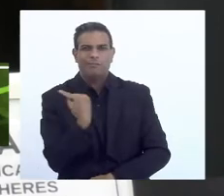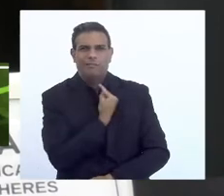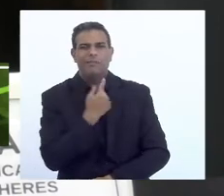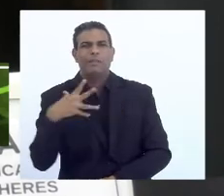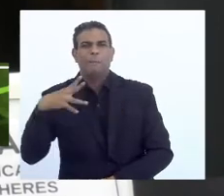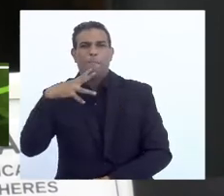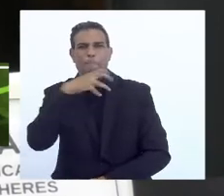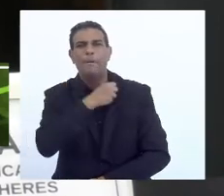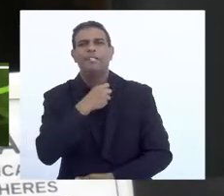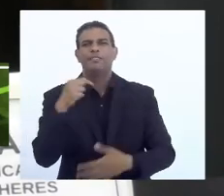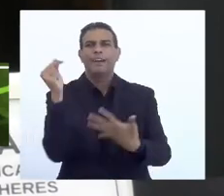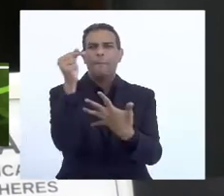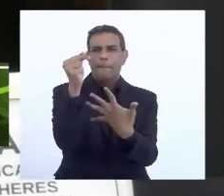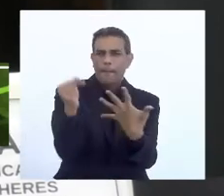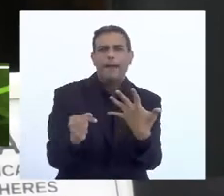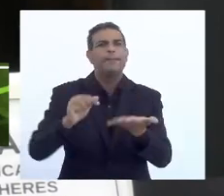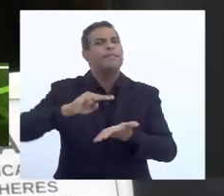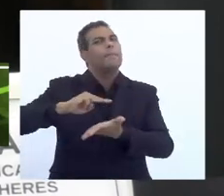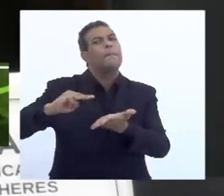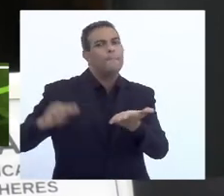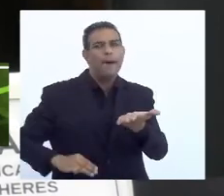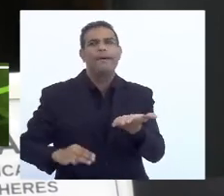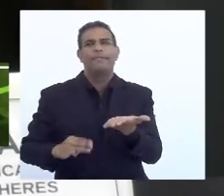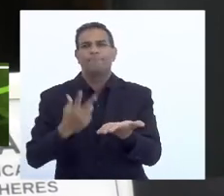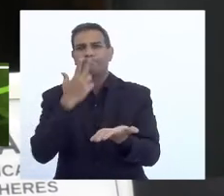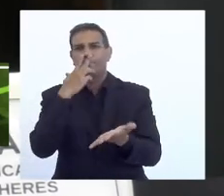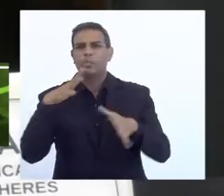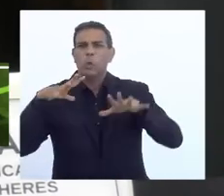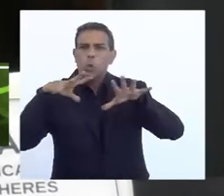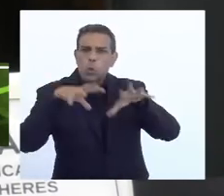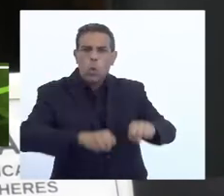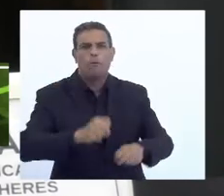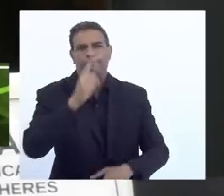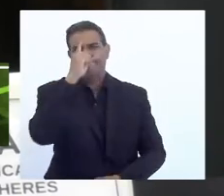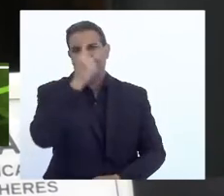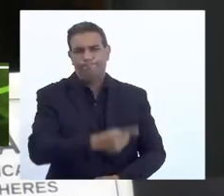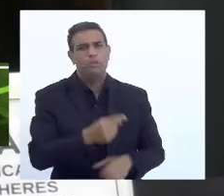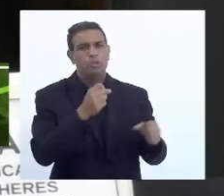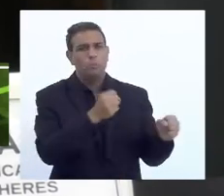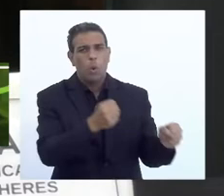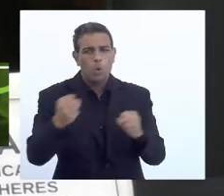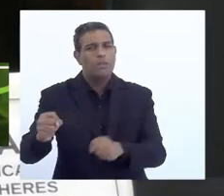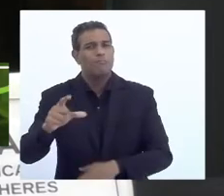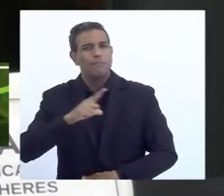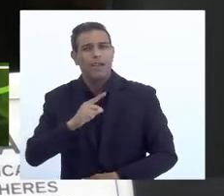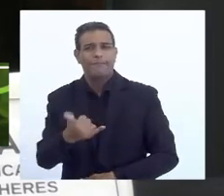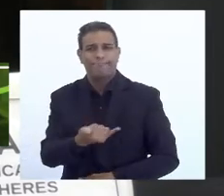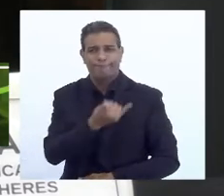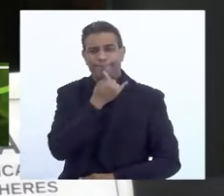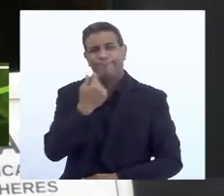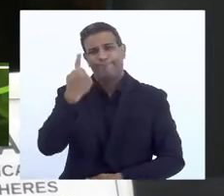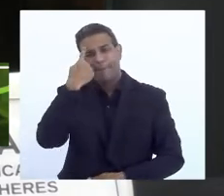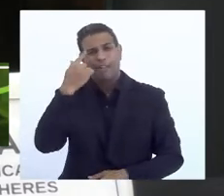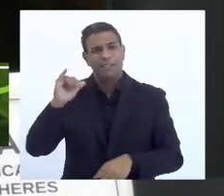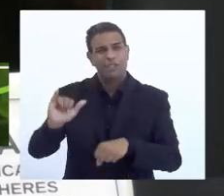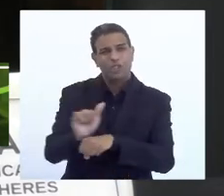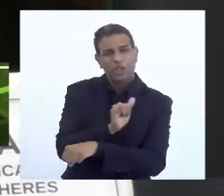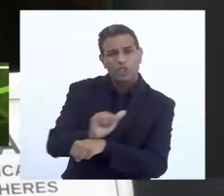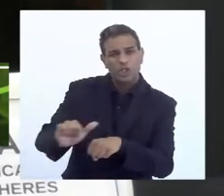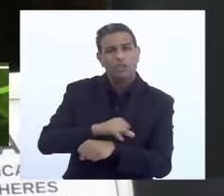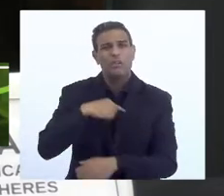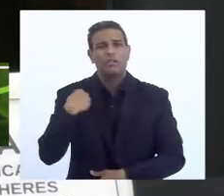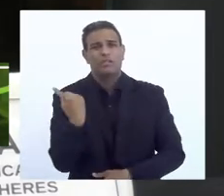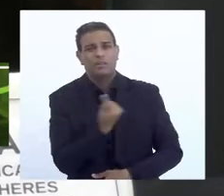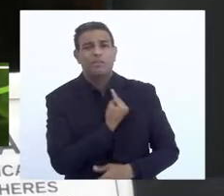existem diversas metodologias, né, de dominação, de perpetuação de poder. E, diante disso, a estratégia realmente, né,